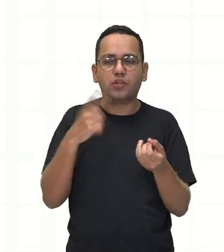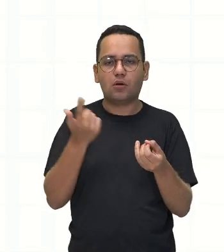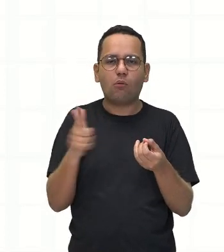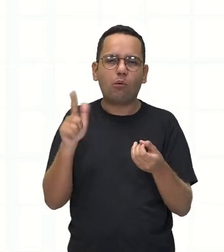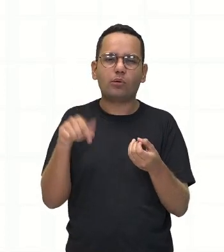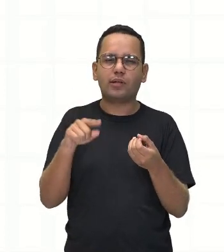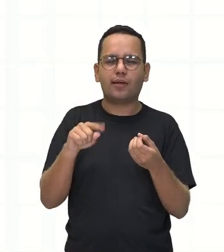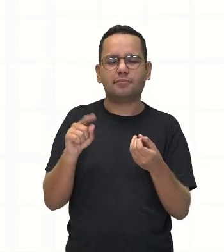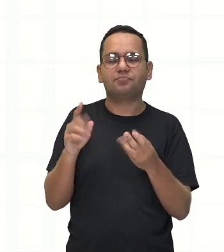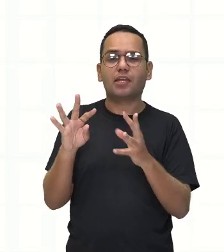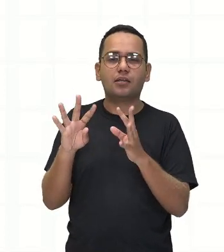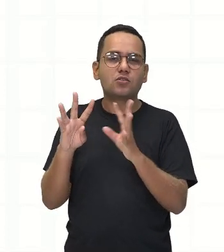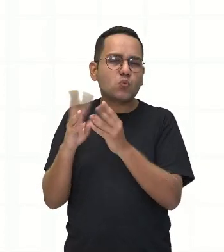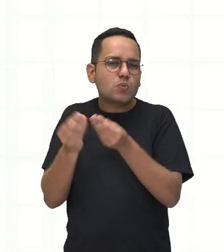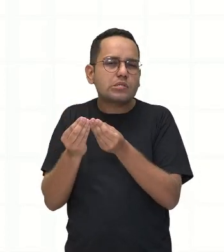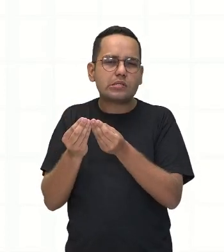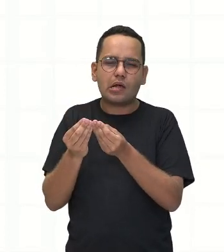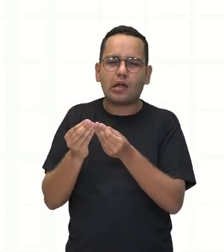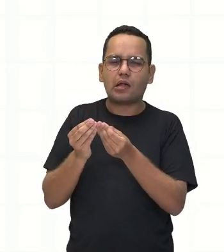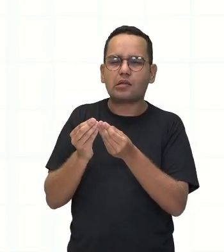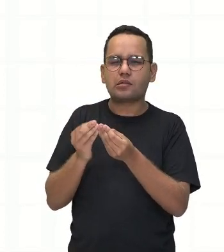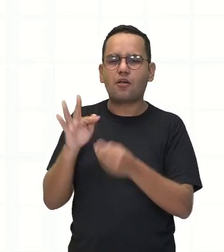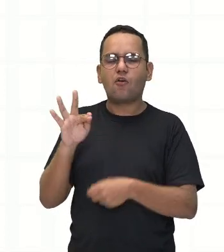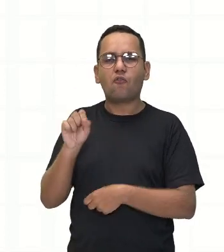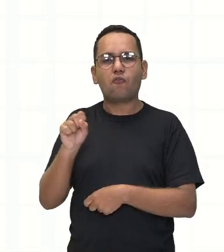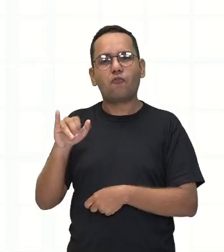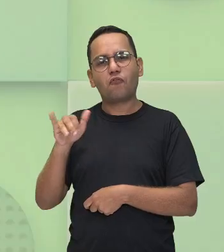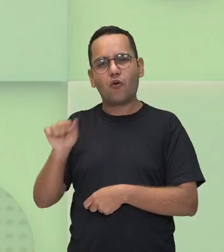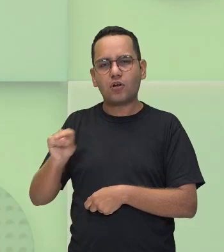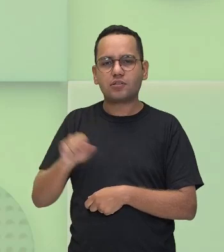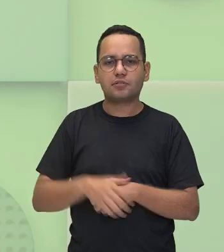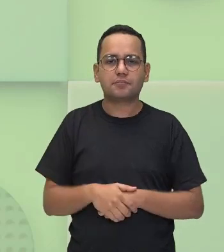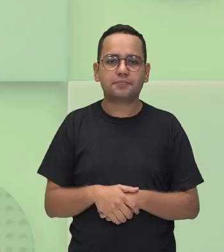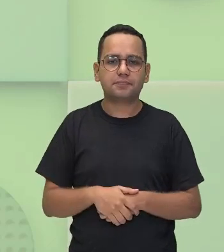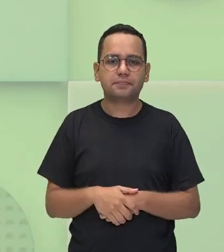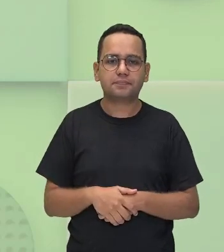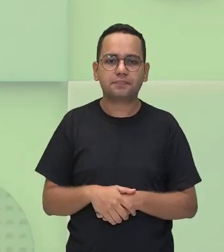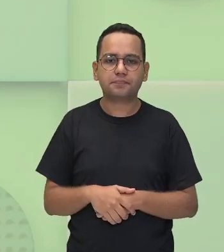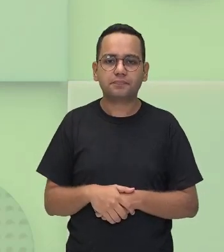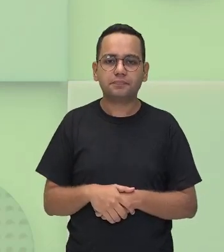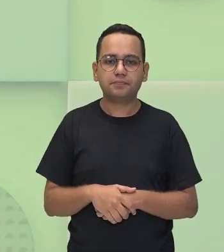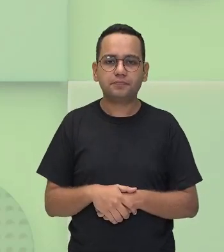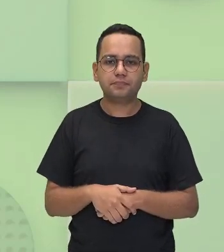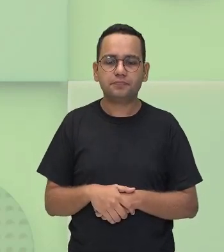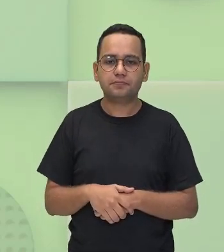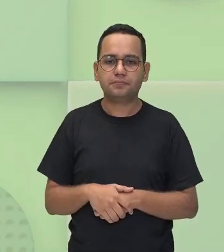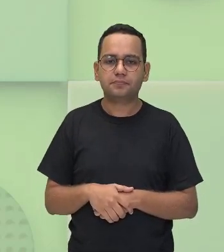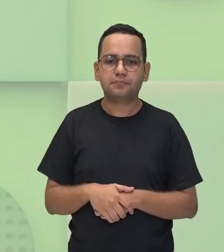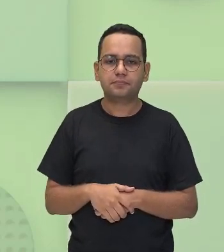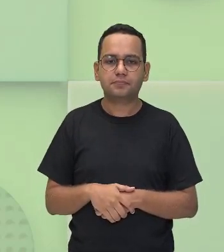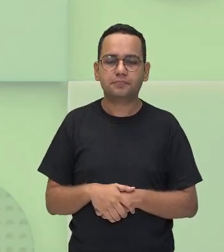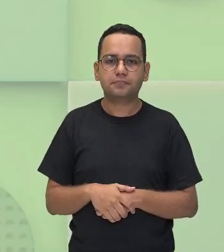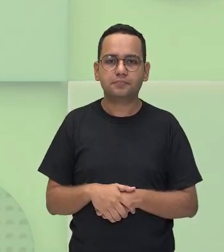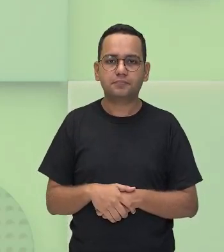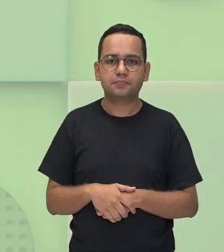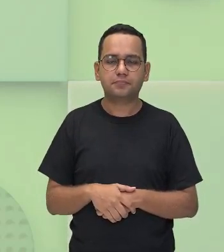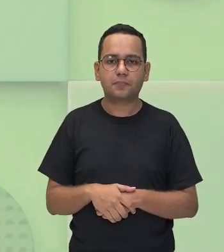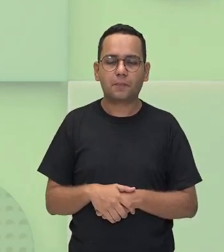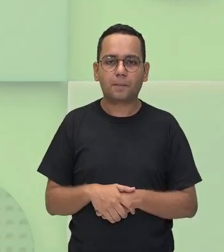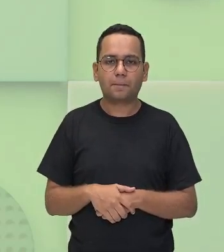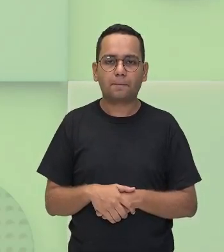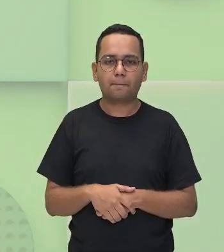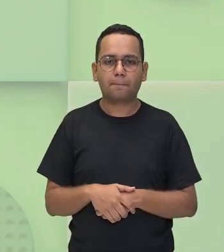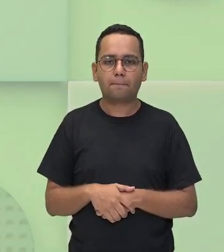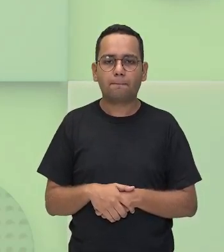fósseis, né? Então, nós temos aí uma imagem relacionada à queima de combustíveis fósseis e todos esses, eles têm uma relação